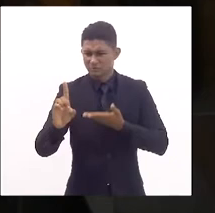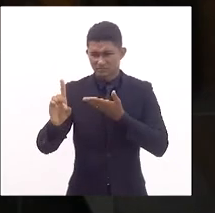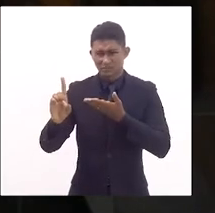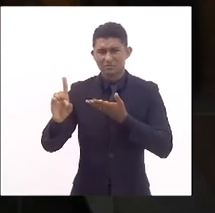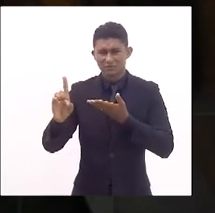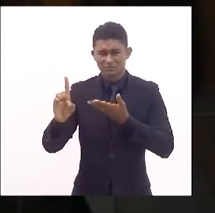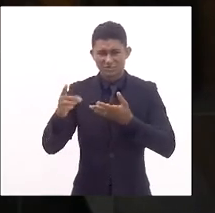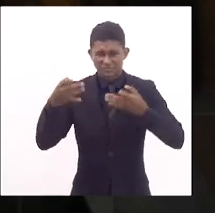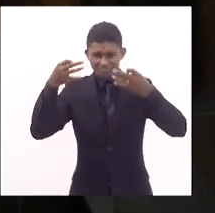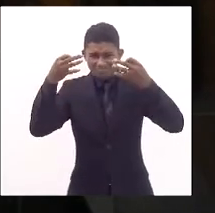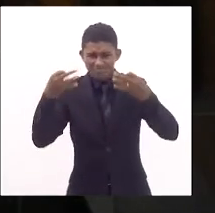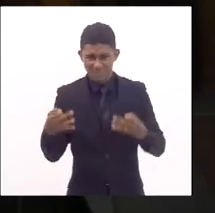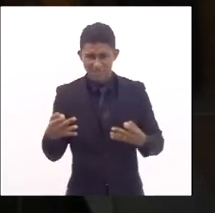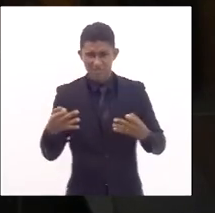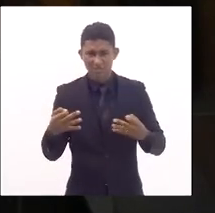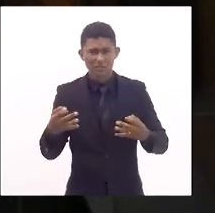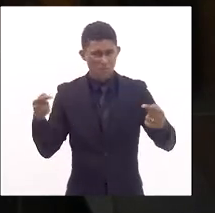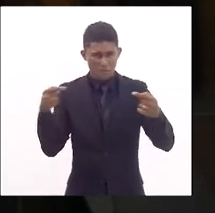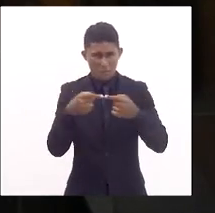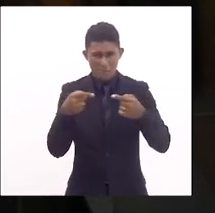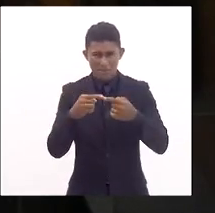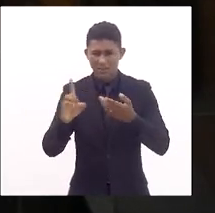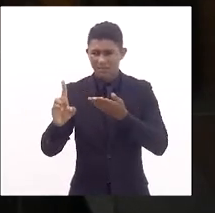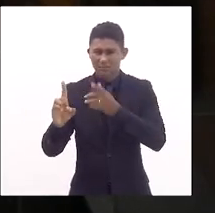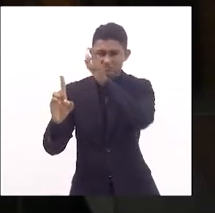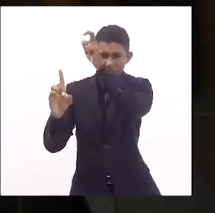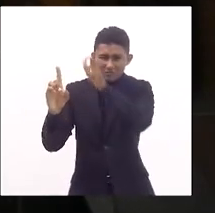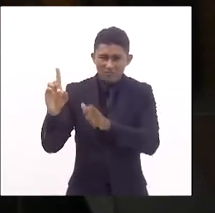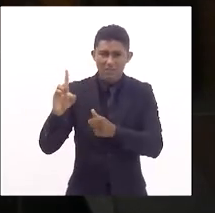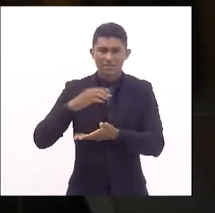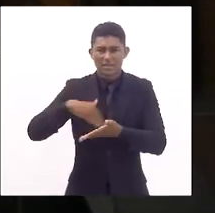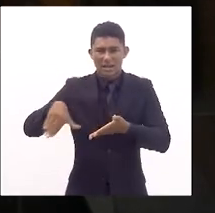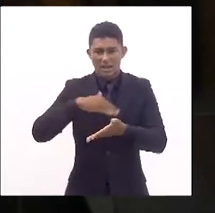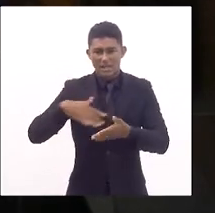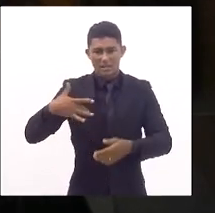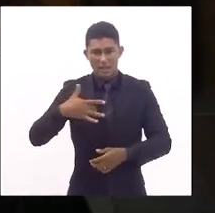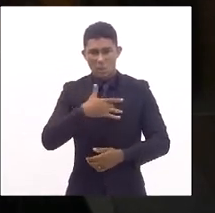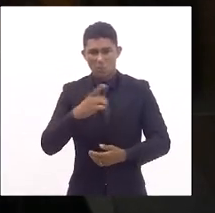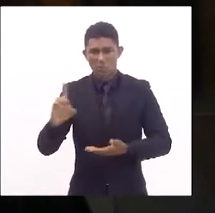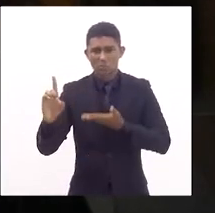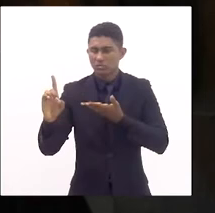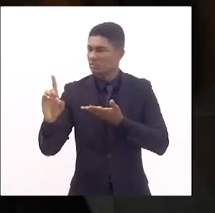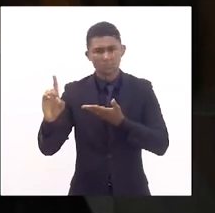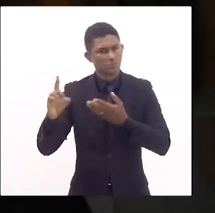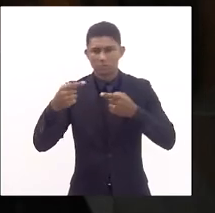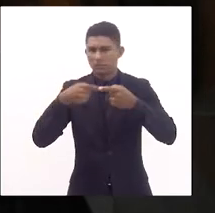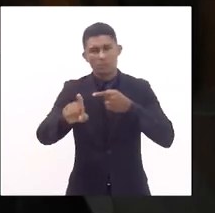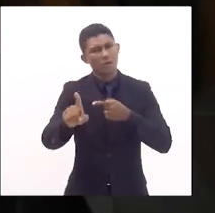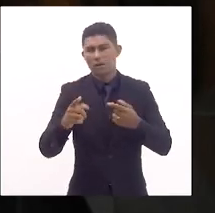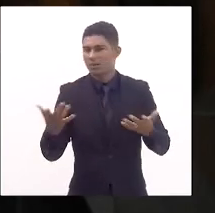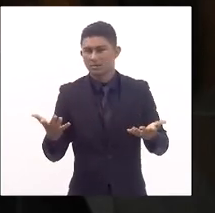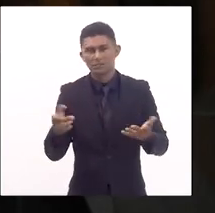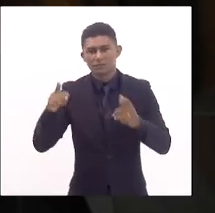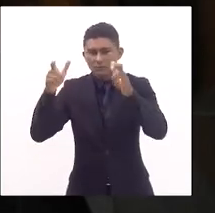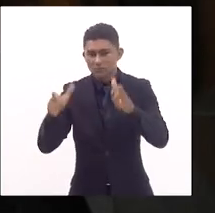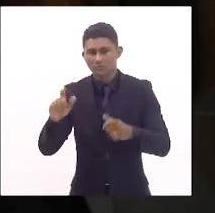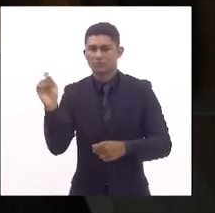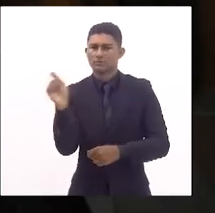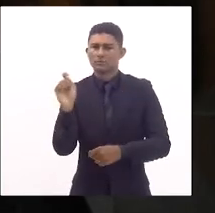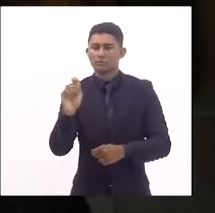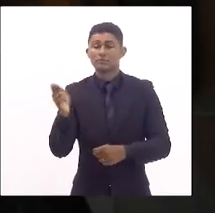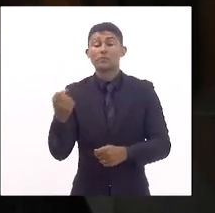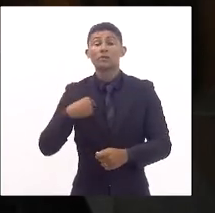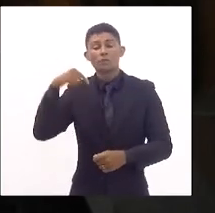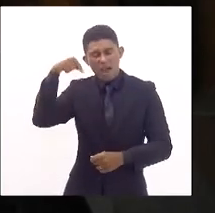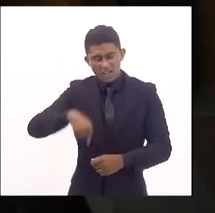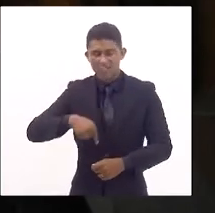estar à frente da Secretaria Municipal de Saúde de Araruama e fica aqui fica que